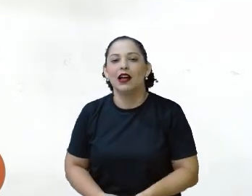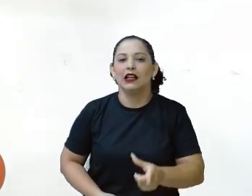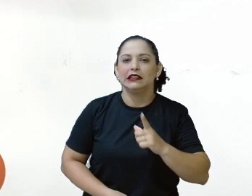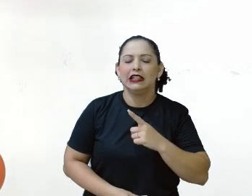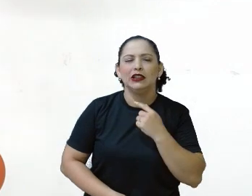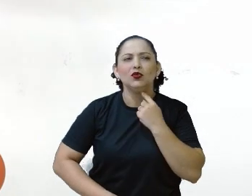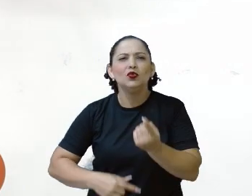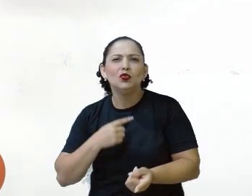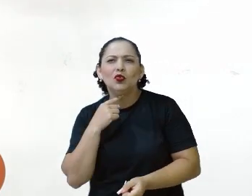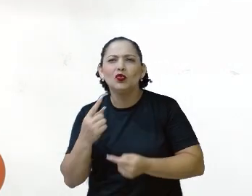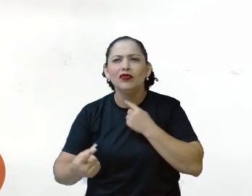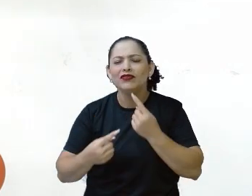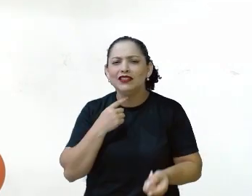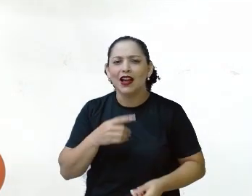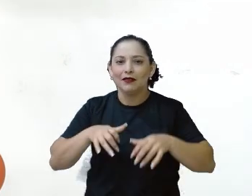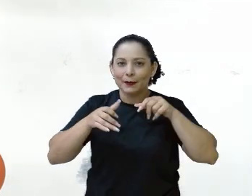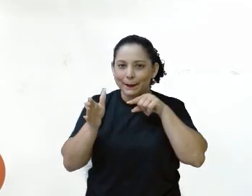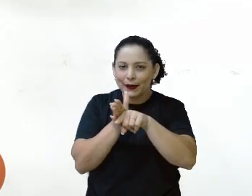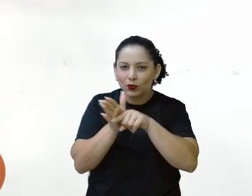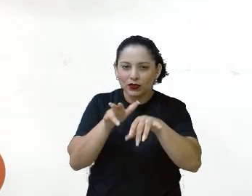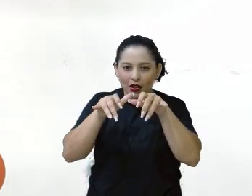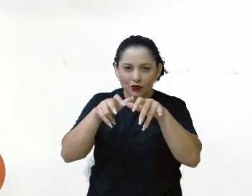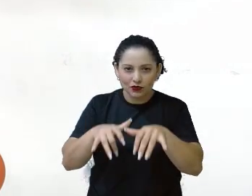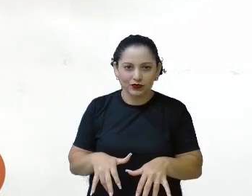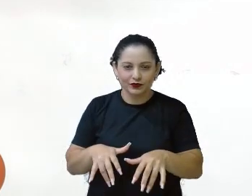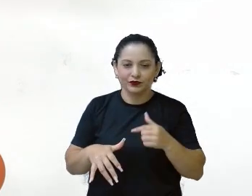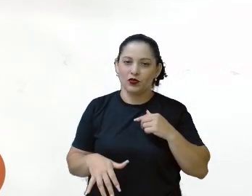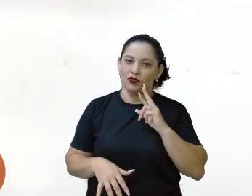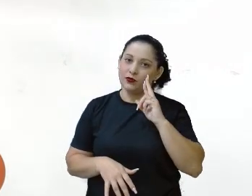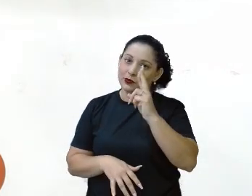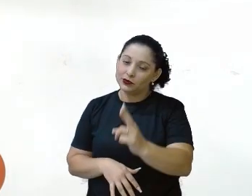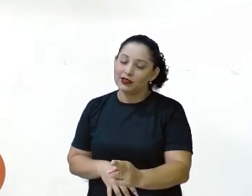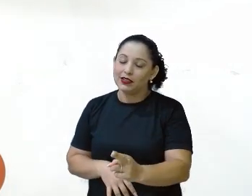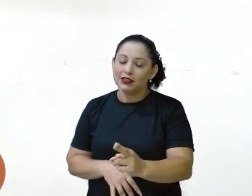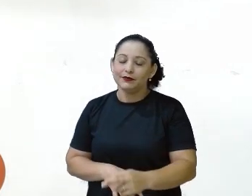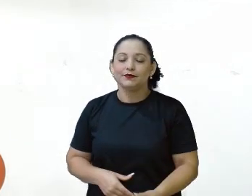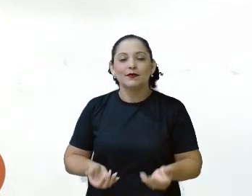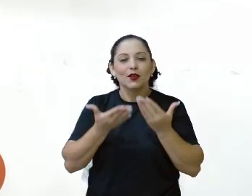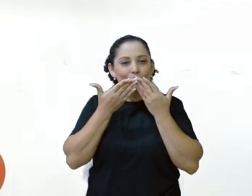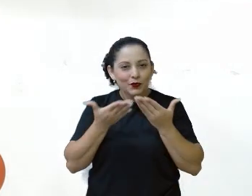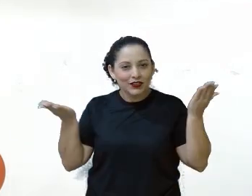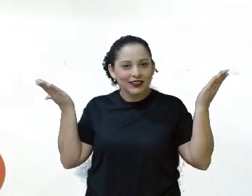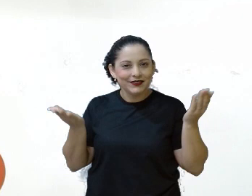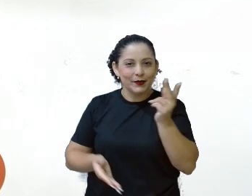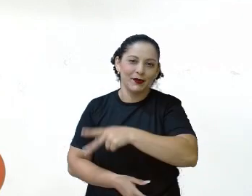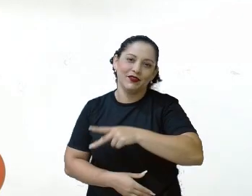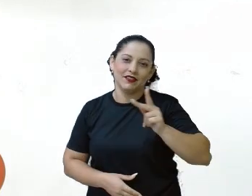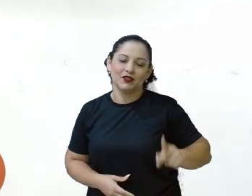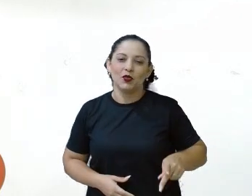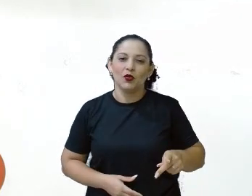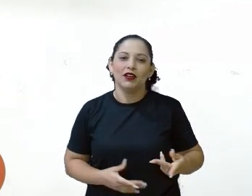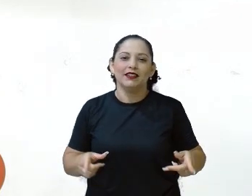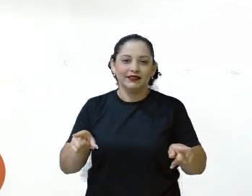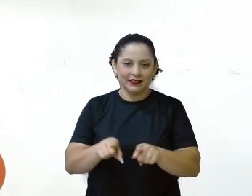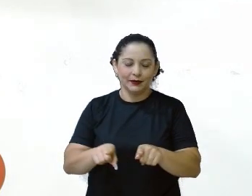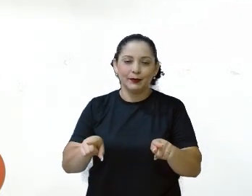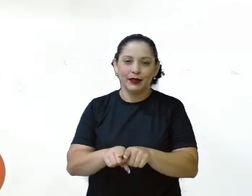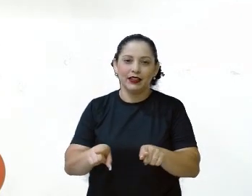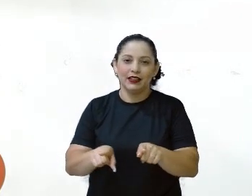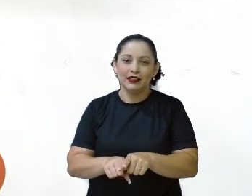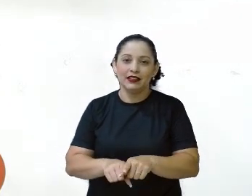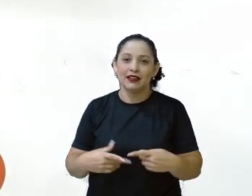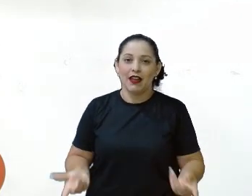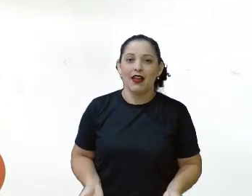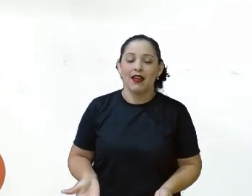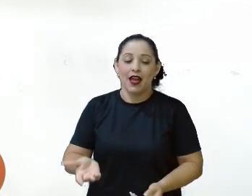der tempo até o final da aula eu vou te responder. Manda um beijo para a tua professora, para o teu professor, para o